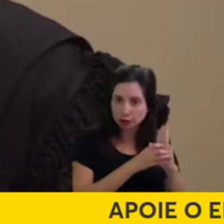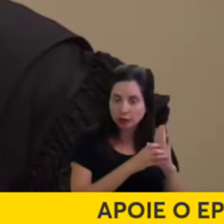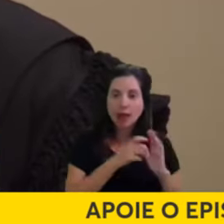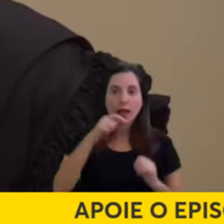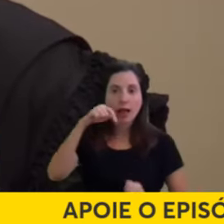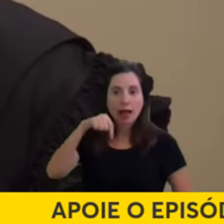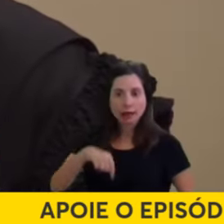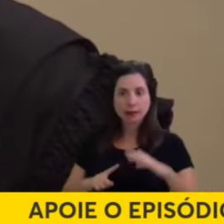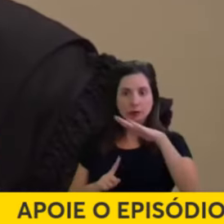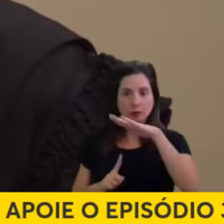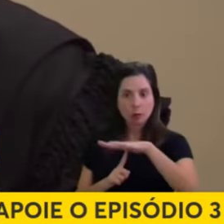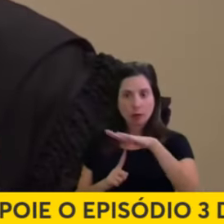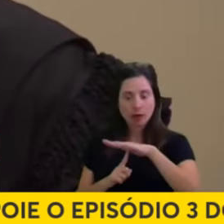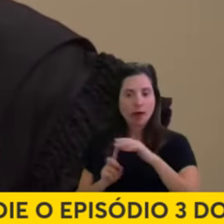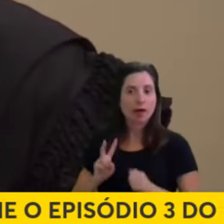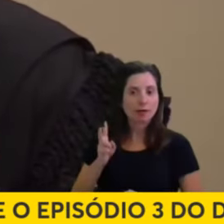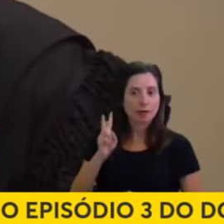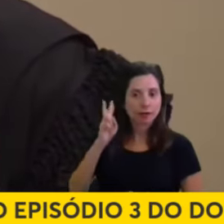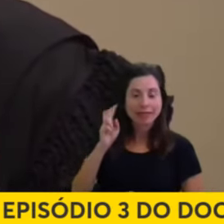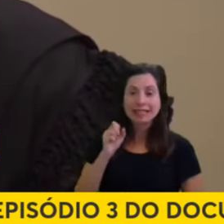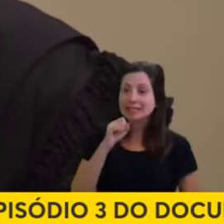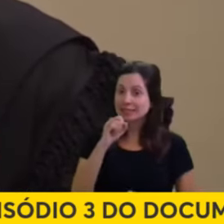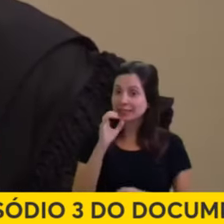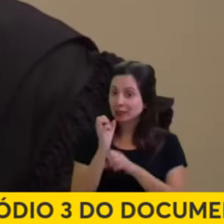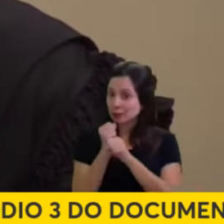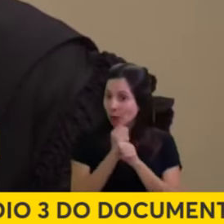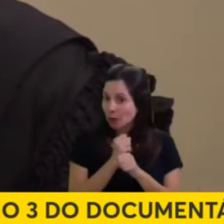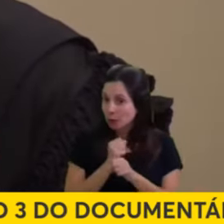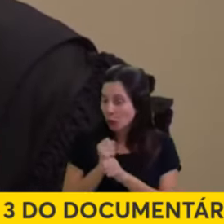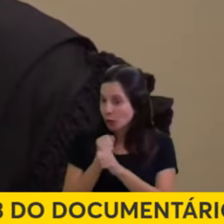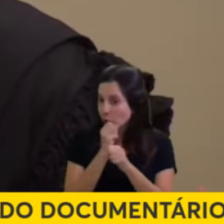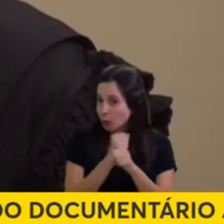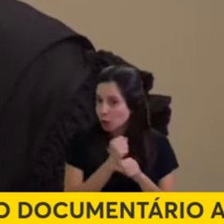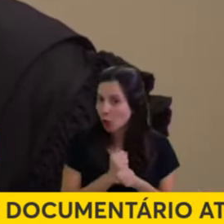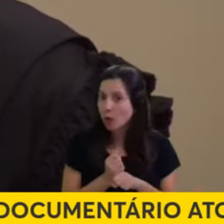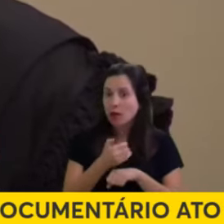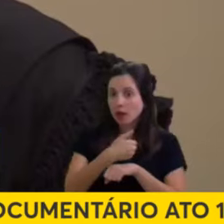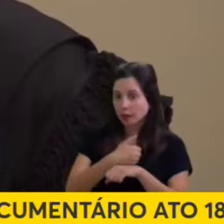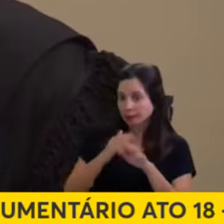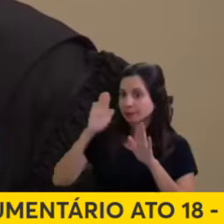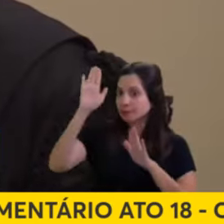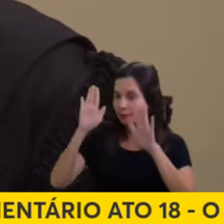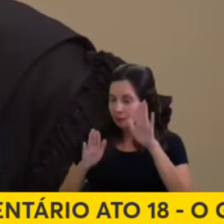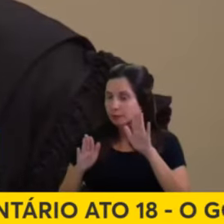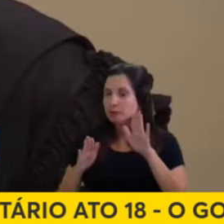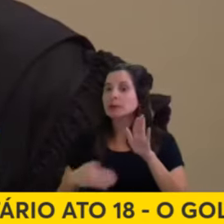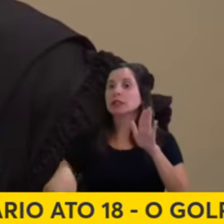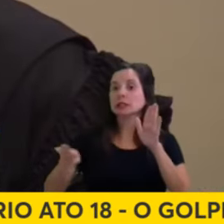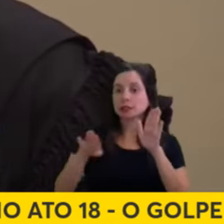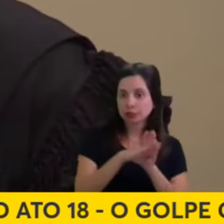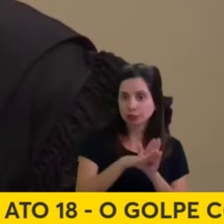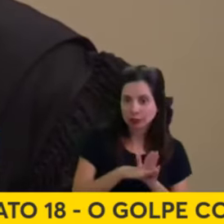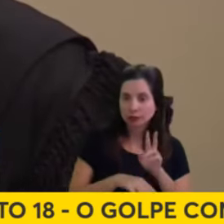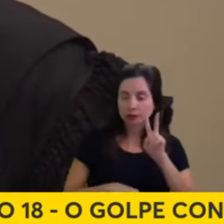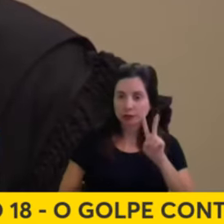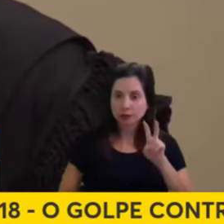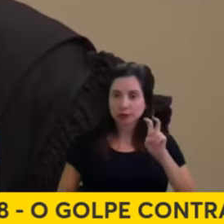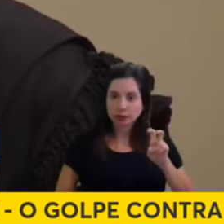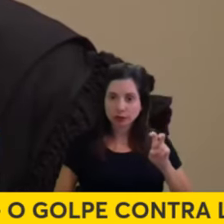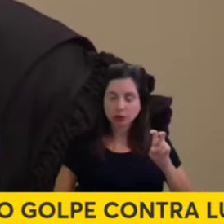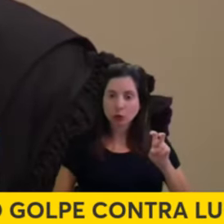Paraná se somada as pré-campanha o que ISO não se mostra adequado chega se 854.000 o que corresponde a